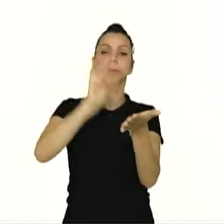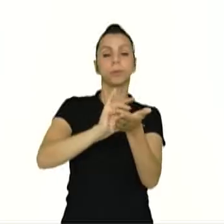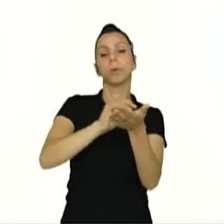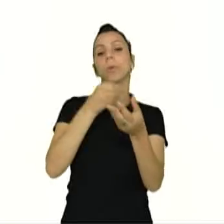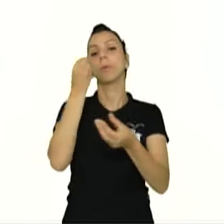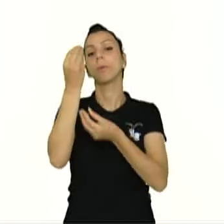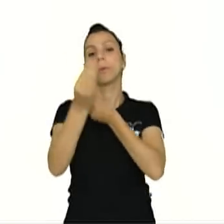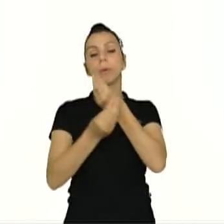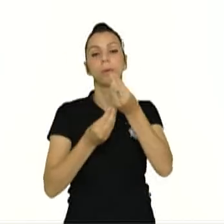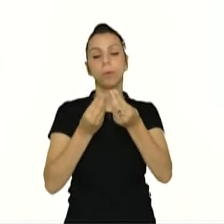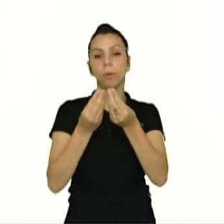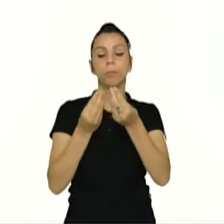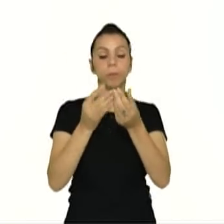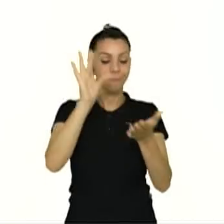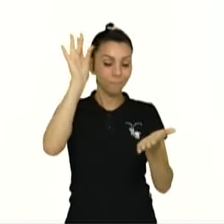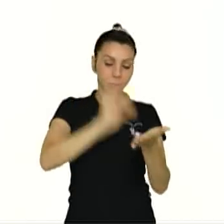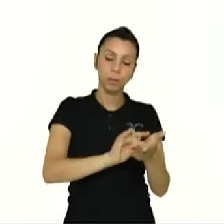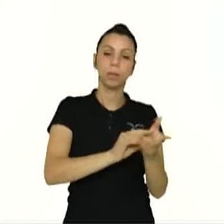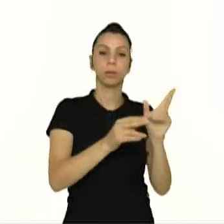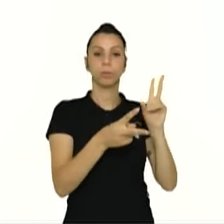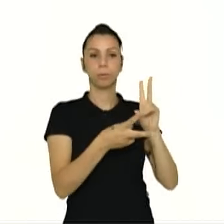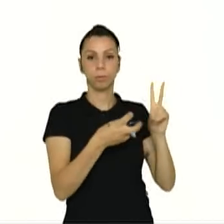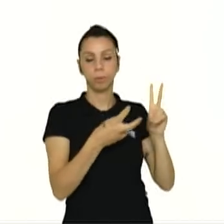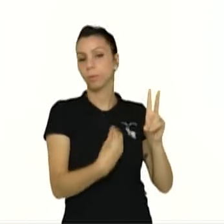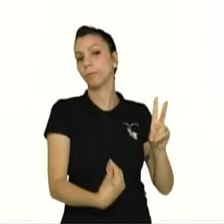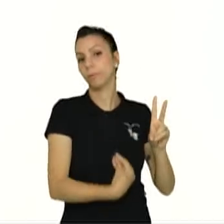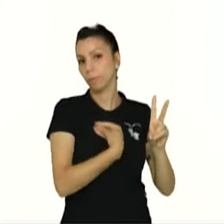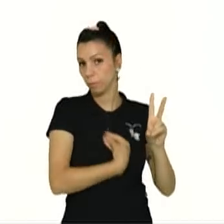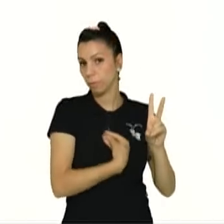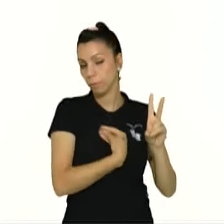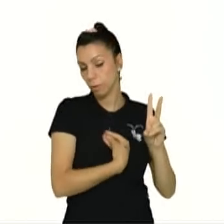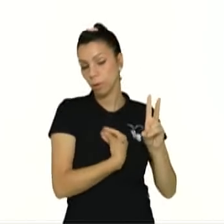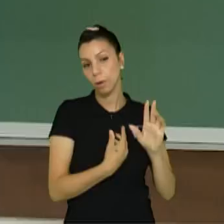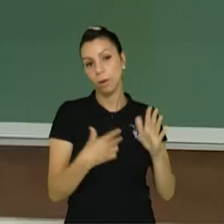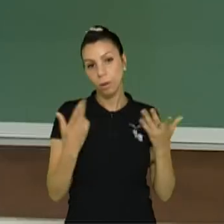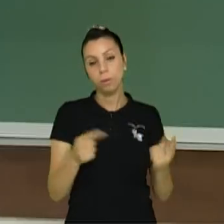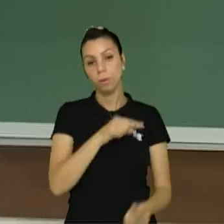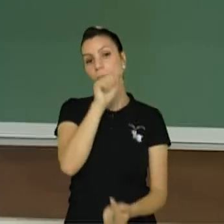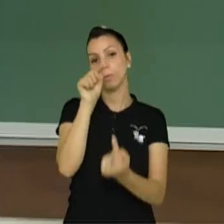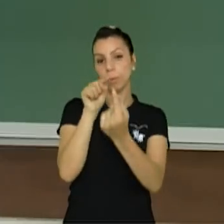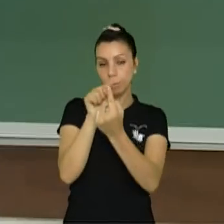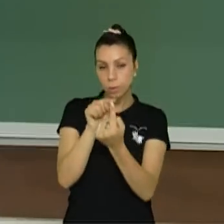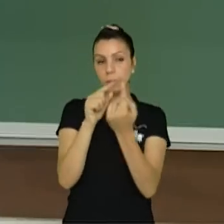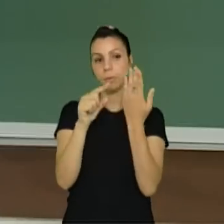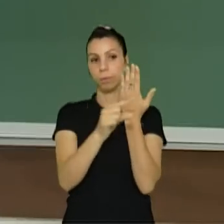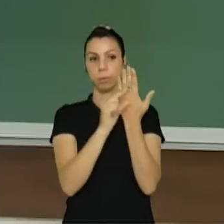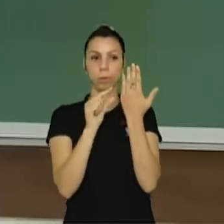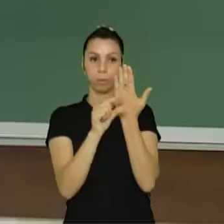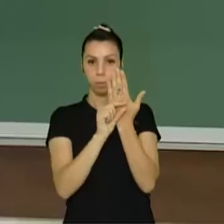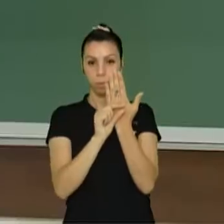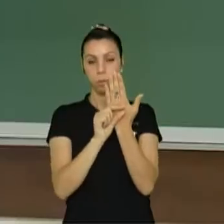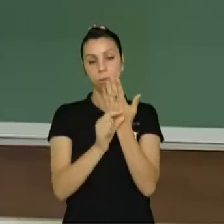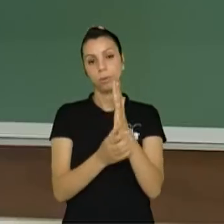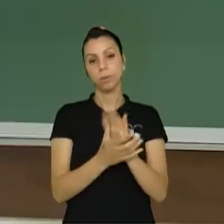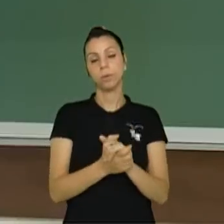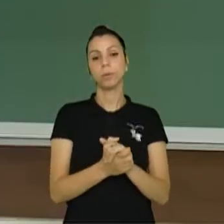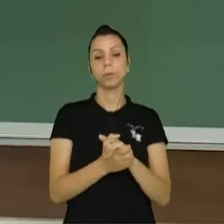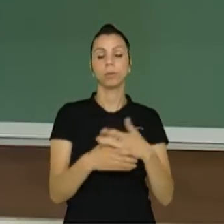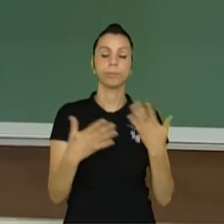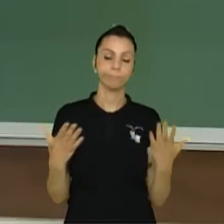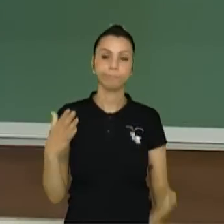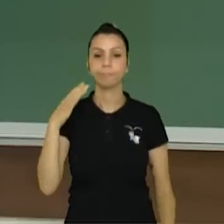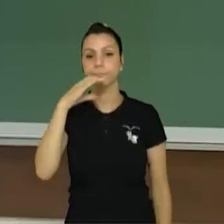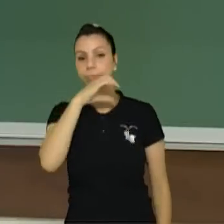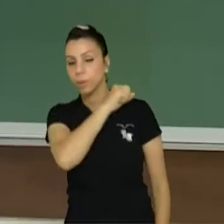os indígenas, eles viviam. Esse é o objetivo do autor, o autor procura representá-la aqui. Claro